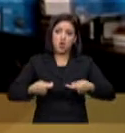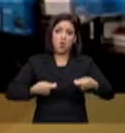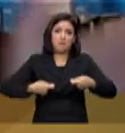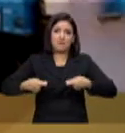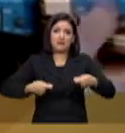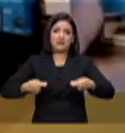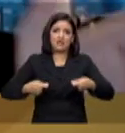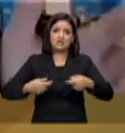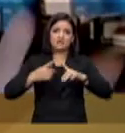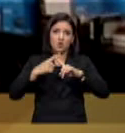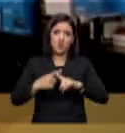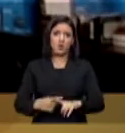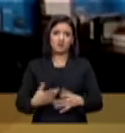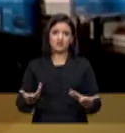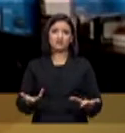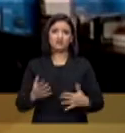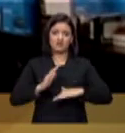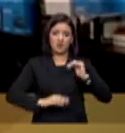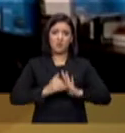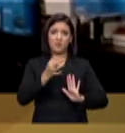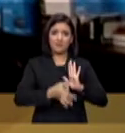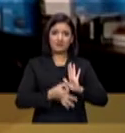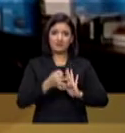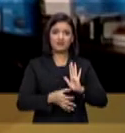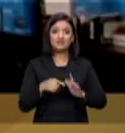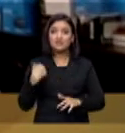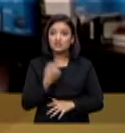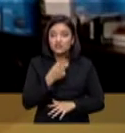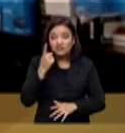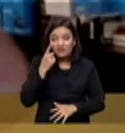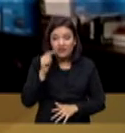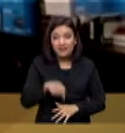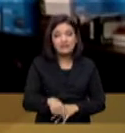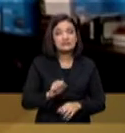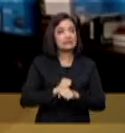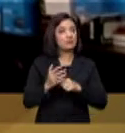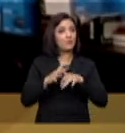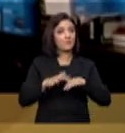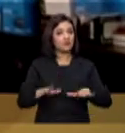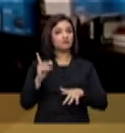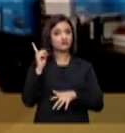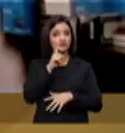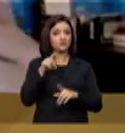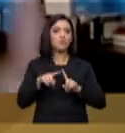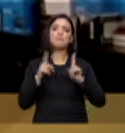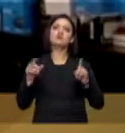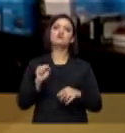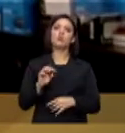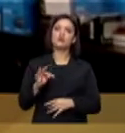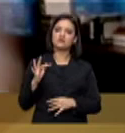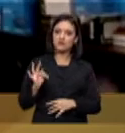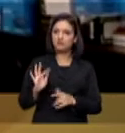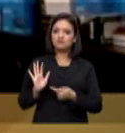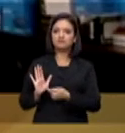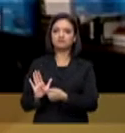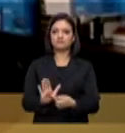isso nesta triste pandemia que o país passa, onde o Supremo tem reafirmado a cada dia a